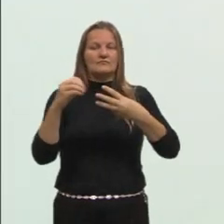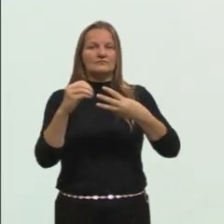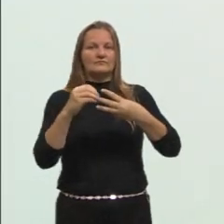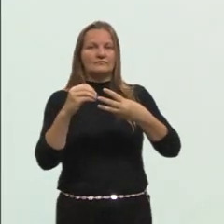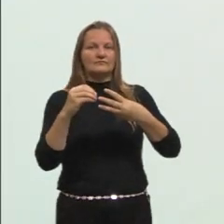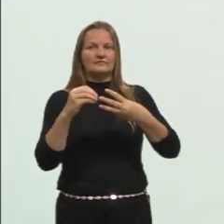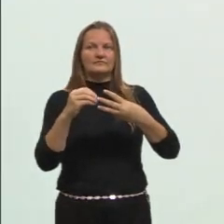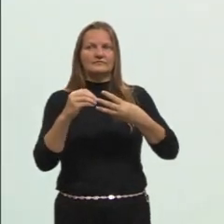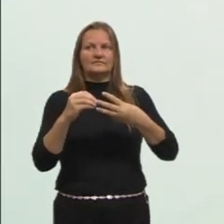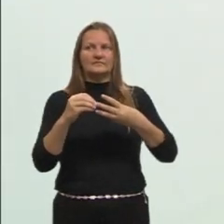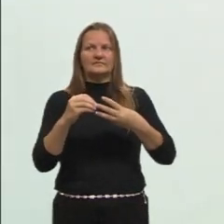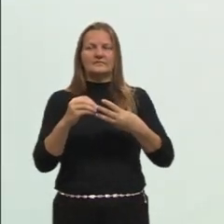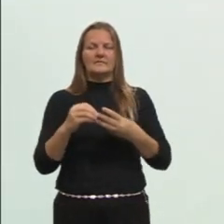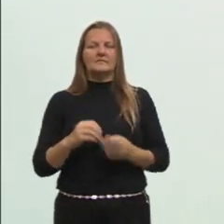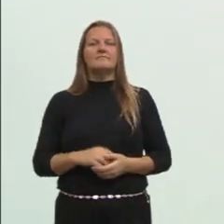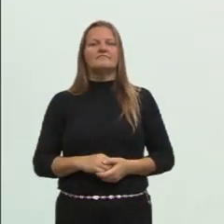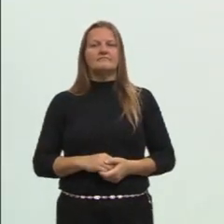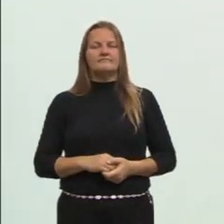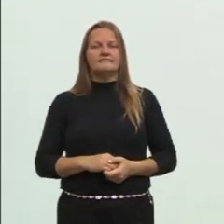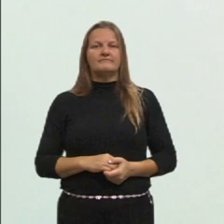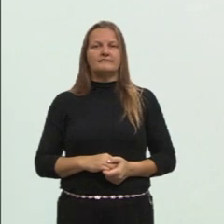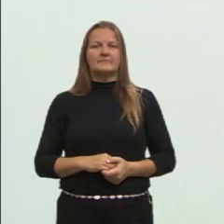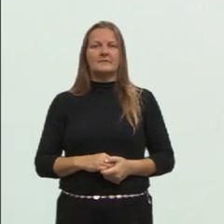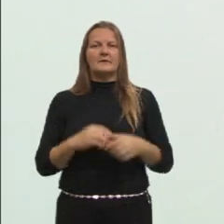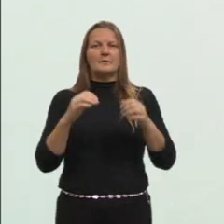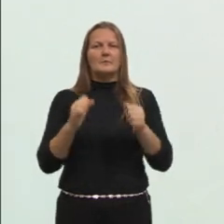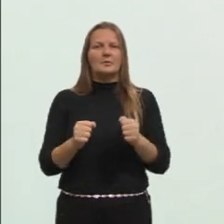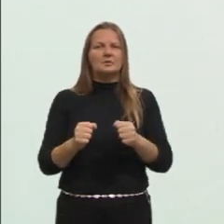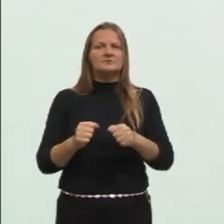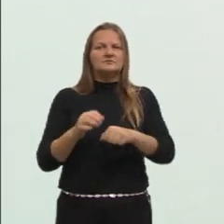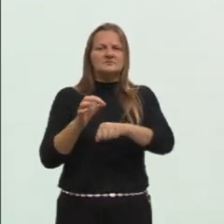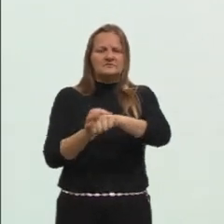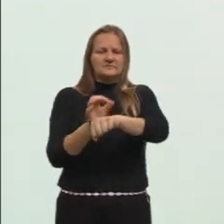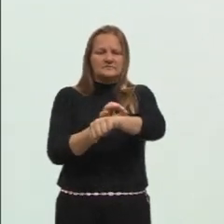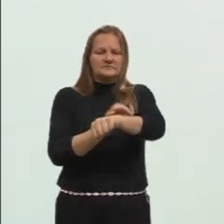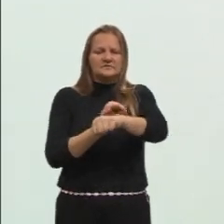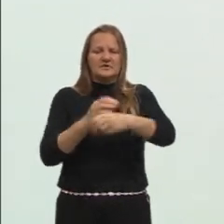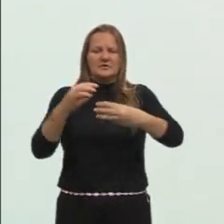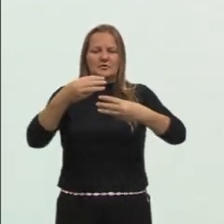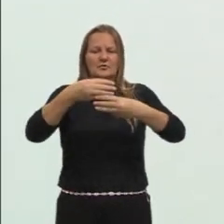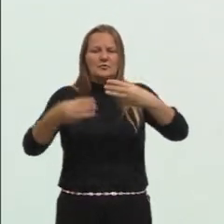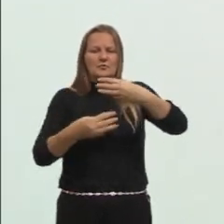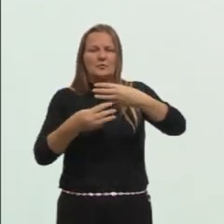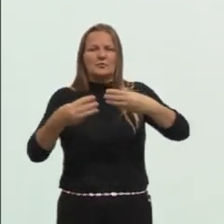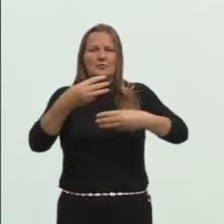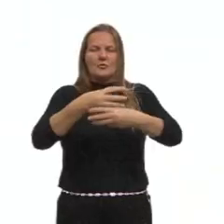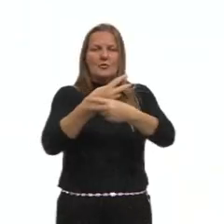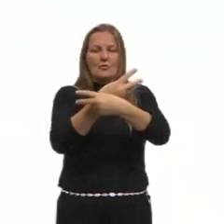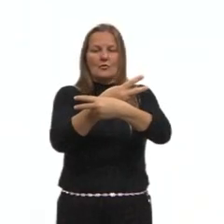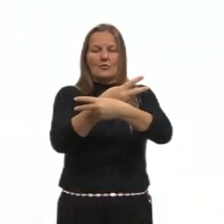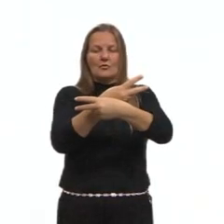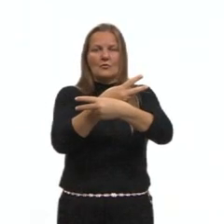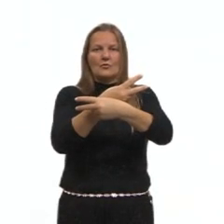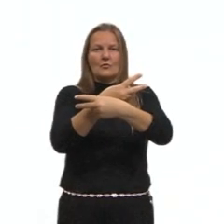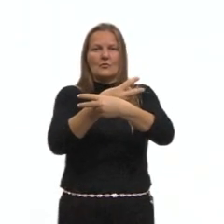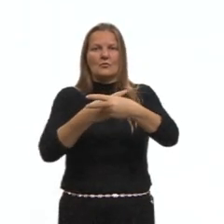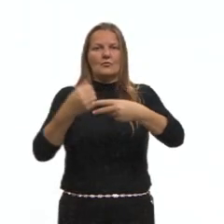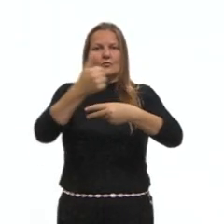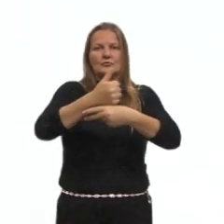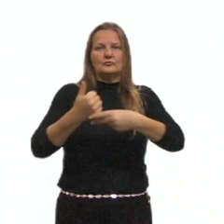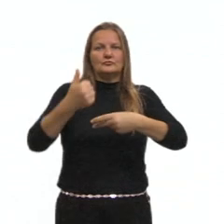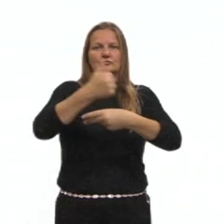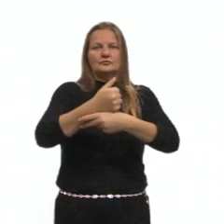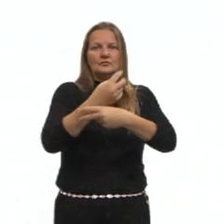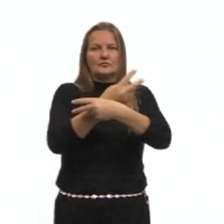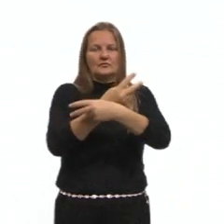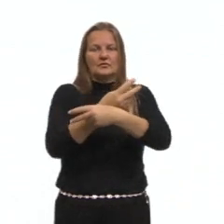na pele a nível celular eu pode ocasionar mutações cromossômicas né ocasionando também o câncer então